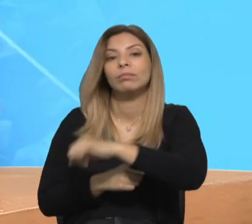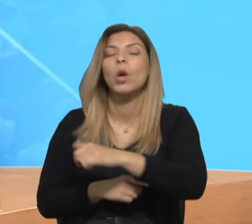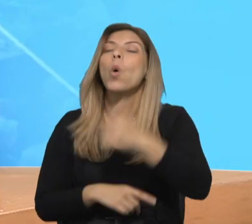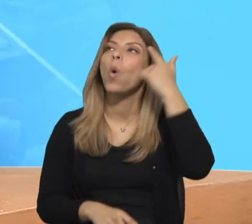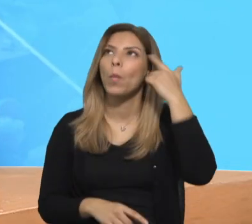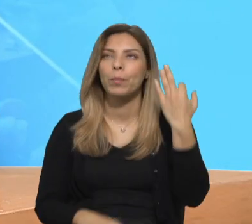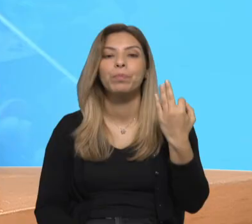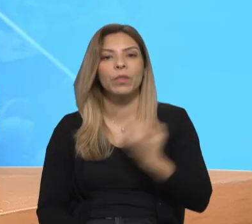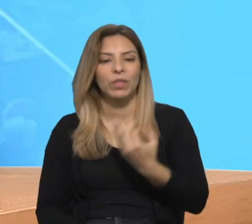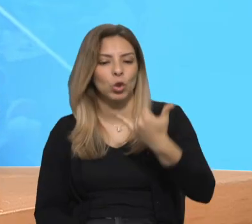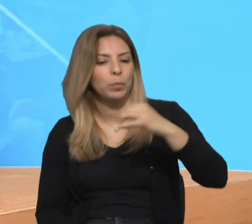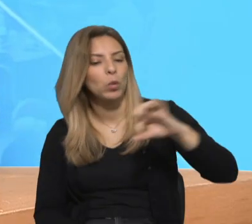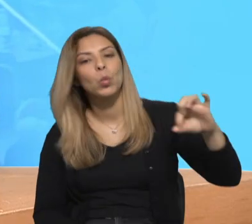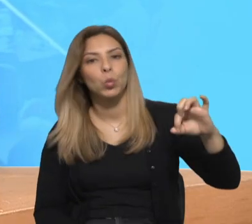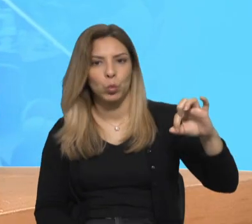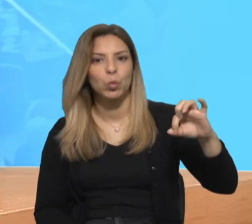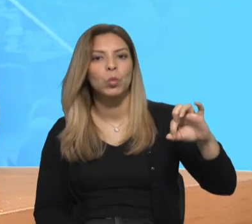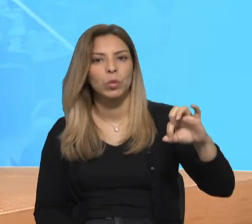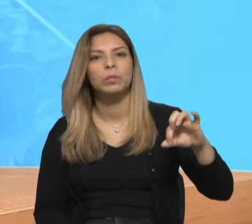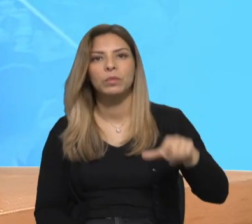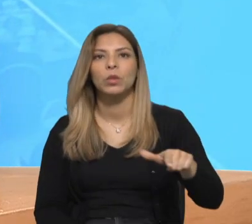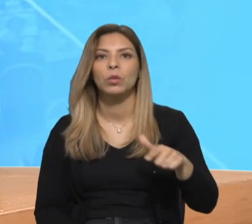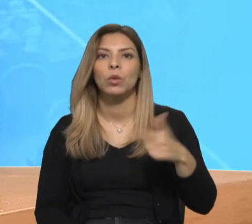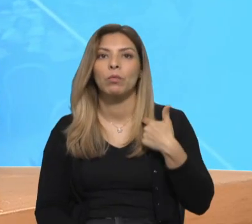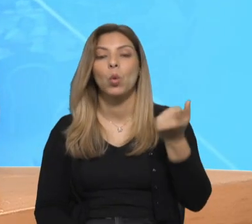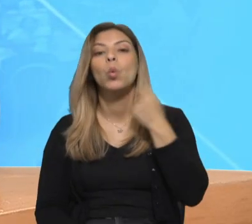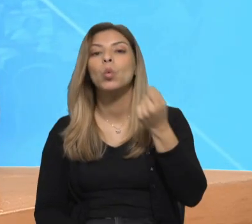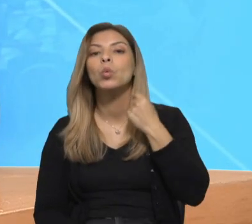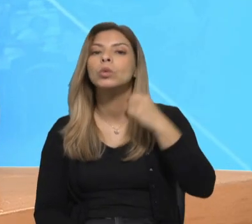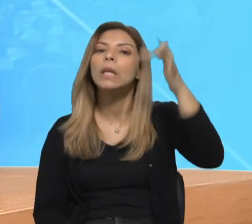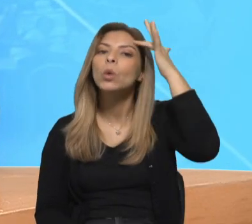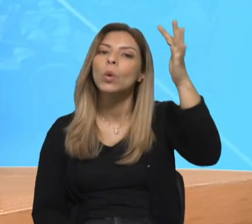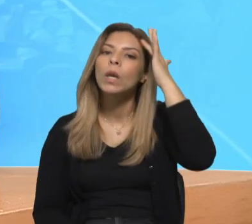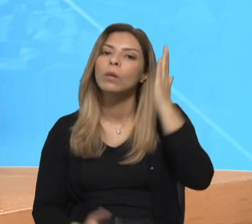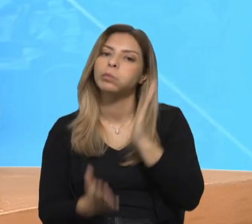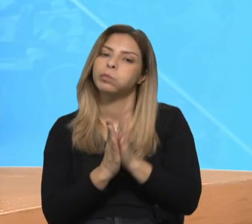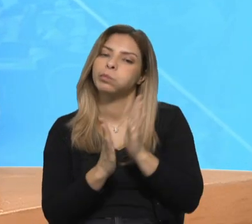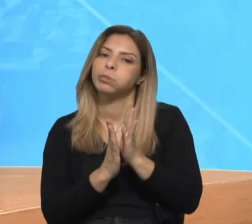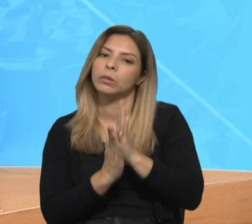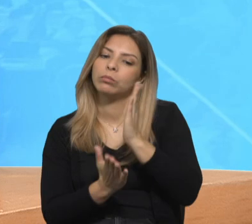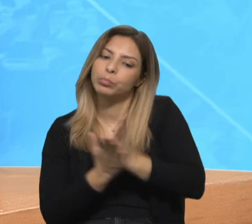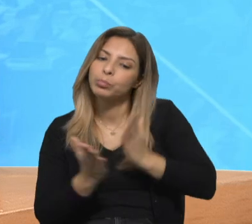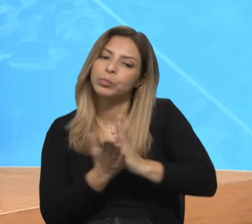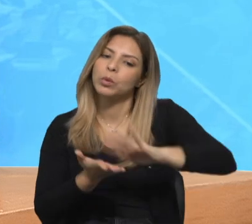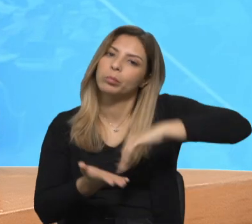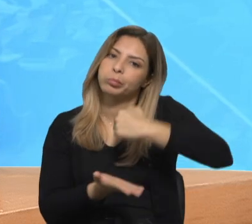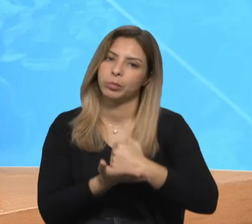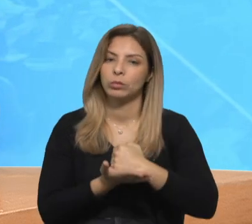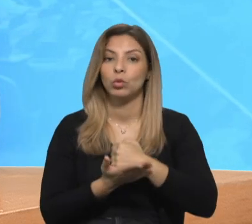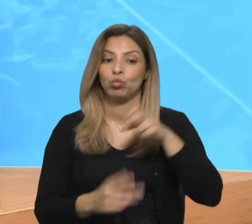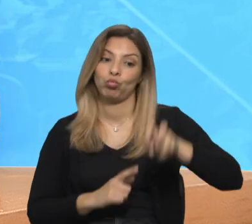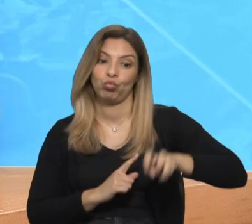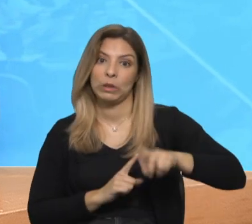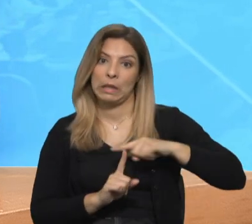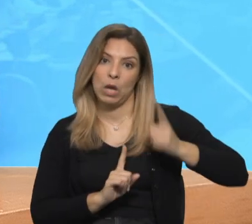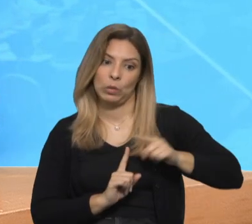em 2008. 2008. Eu tinha acabado de fazer o curso teológico pastoral. O curso tinha terminado em junho desse